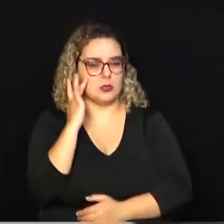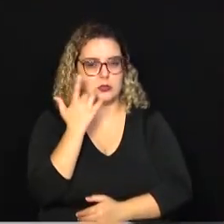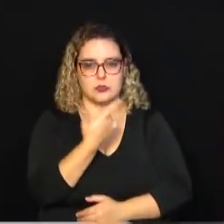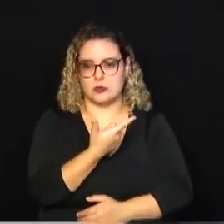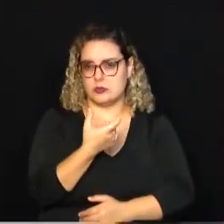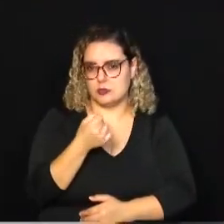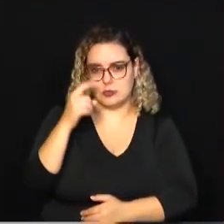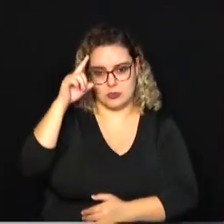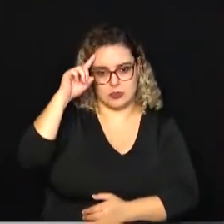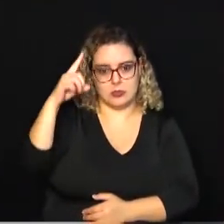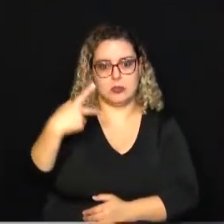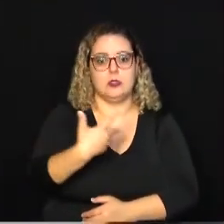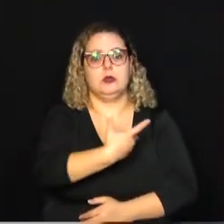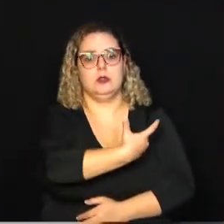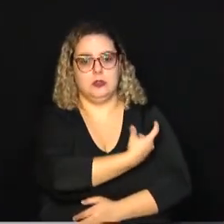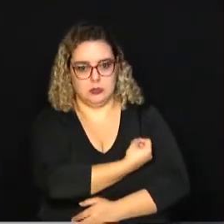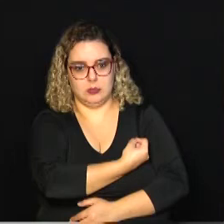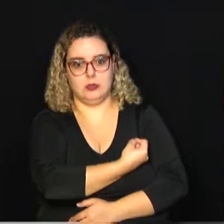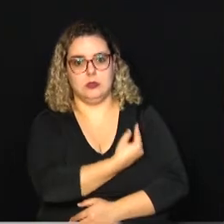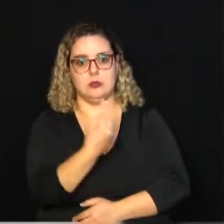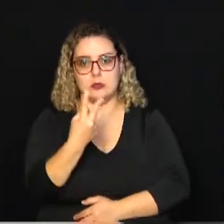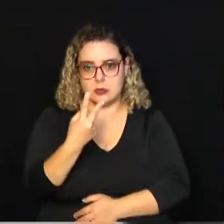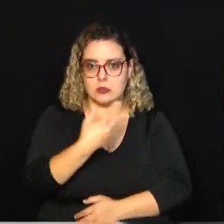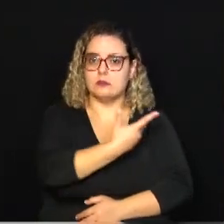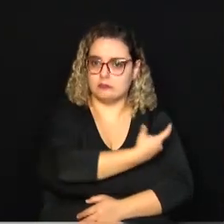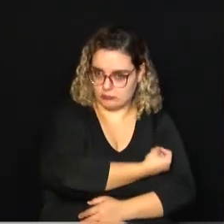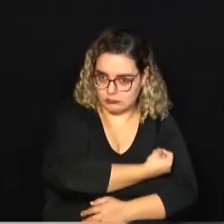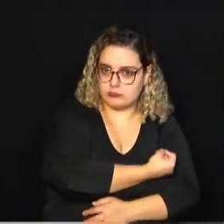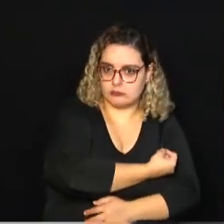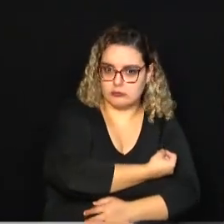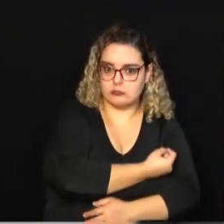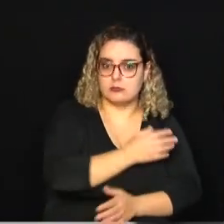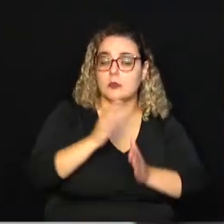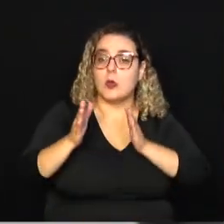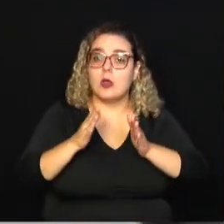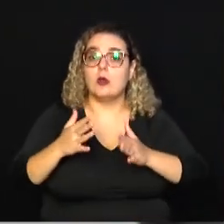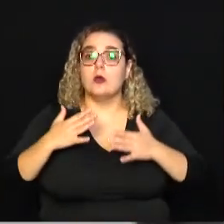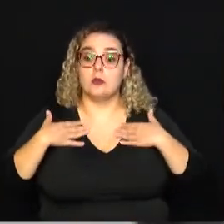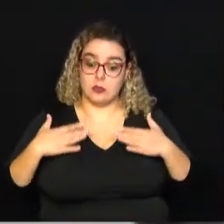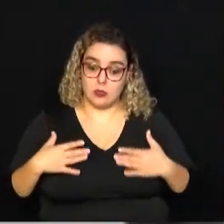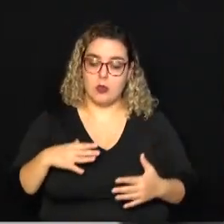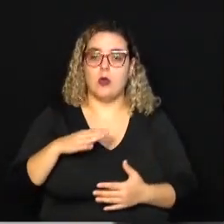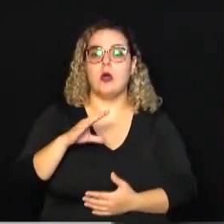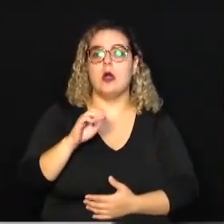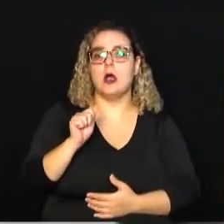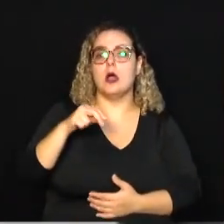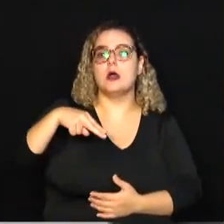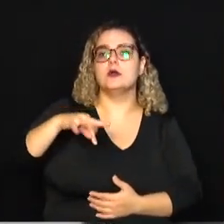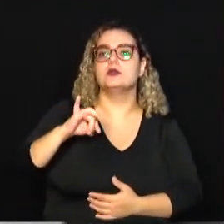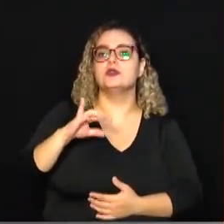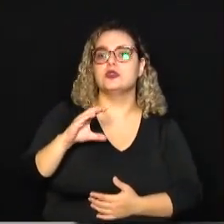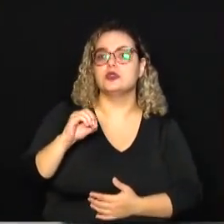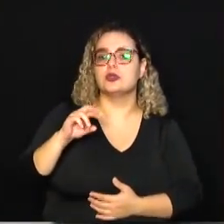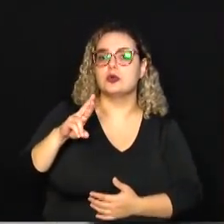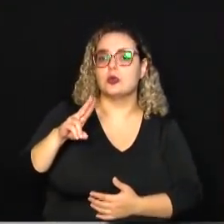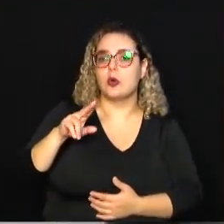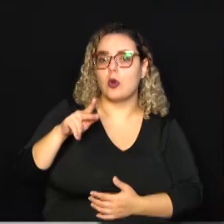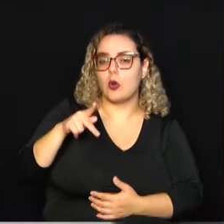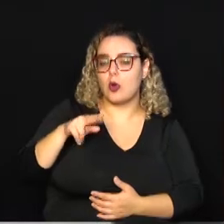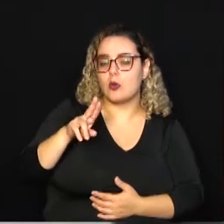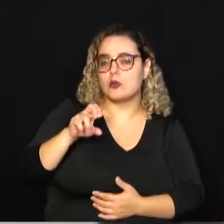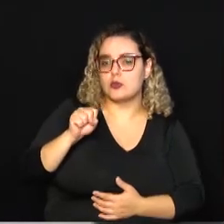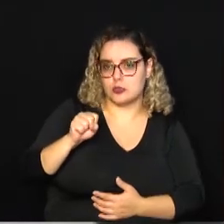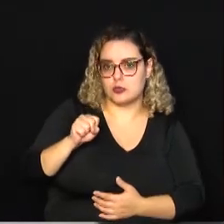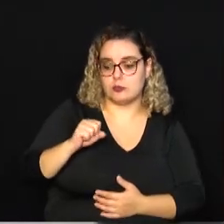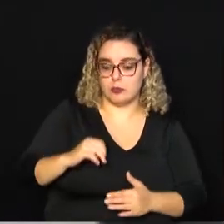dias que eu tomei a segunda dose, né? Então imagino que nesse momento a taxa de anticorpos do meu corpo deve estar bastante significativa. No caso da Coronavac,